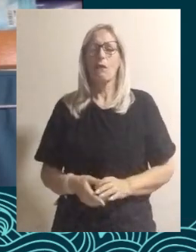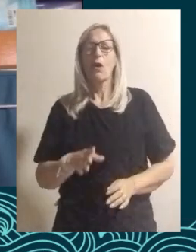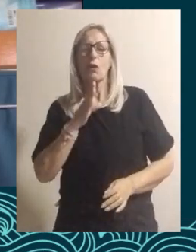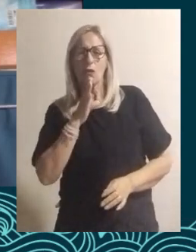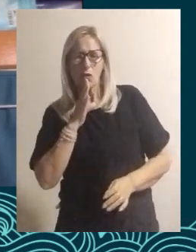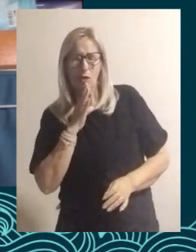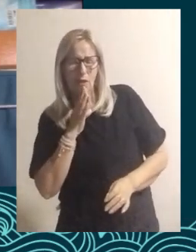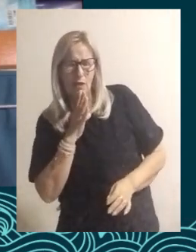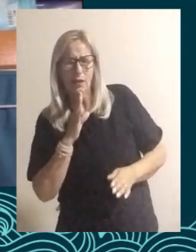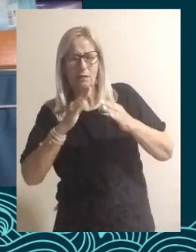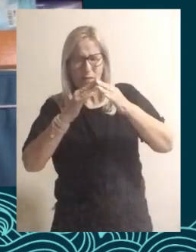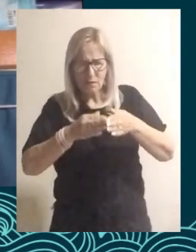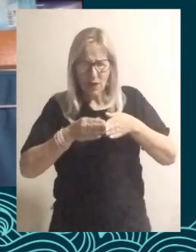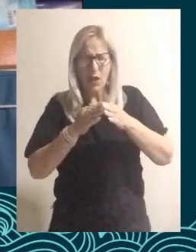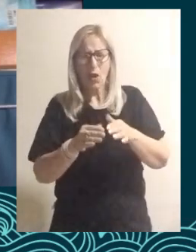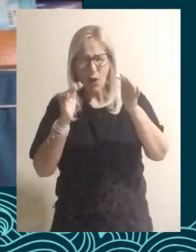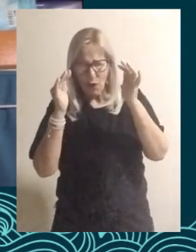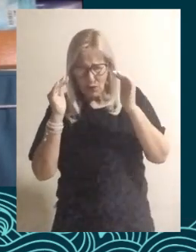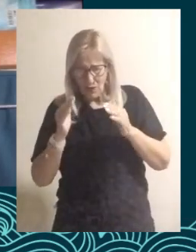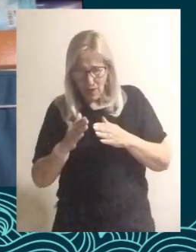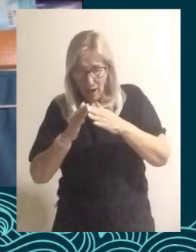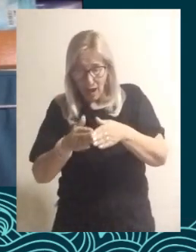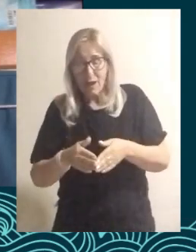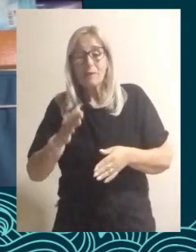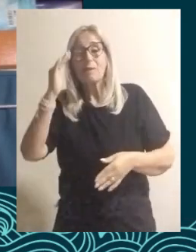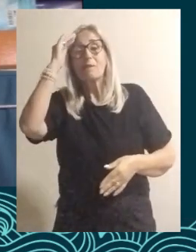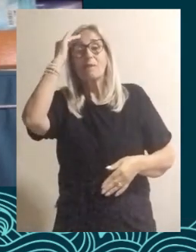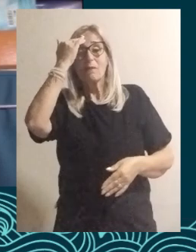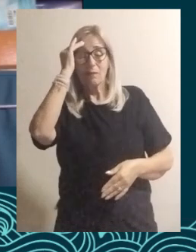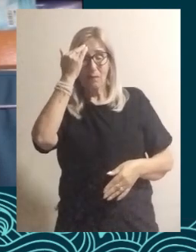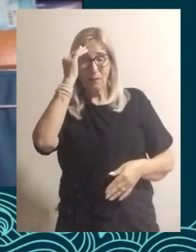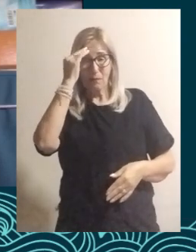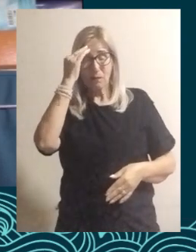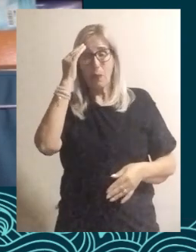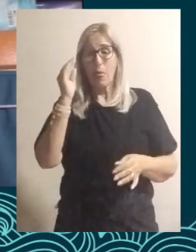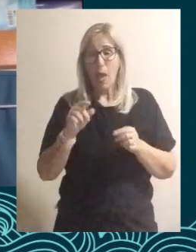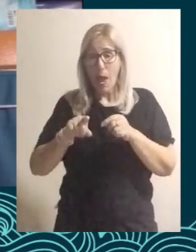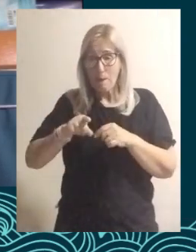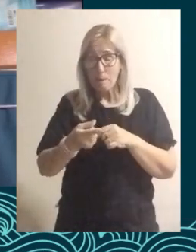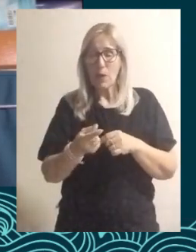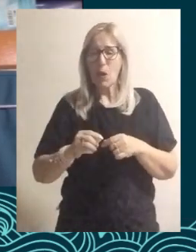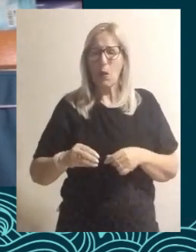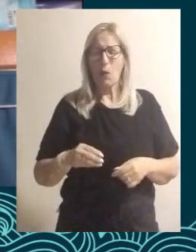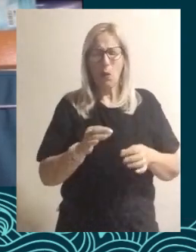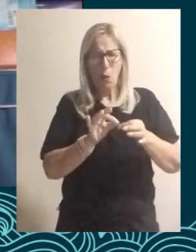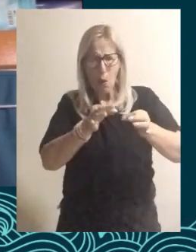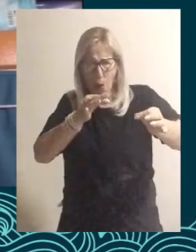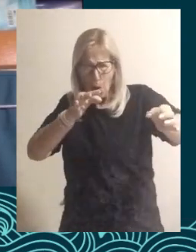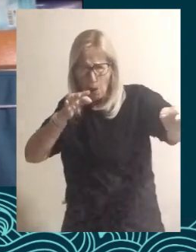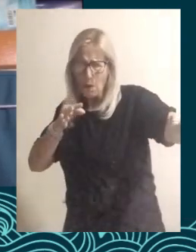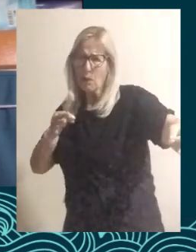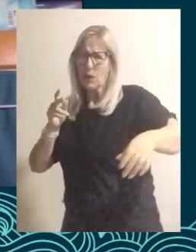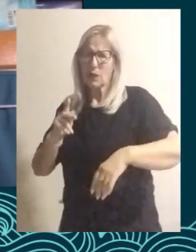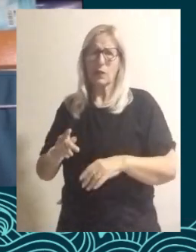aos poucos, ao conhecer melhor o barco, que eu comecei a confiar mais nele. Quando escrevi o 1000 Milhas, não imaginava